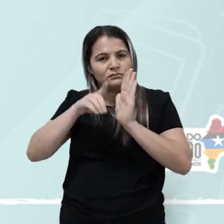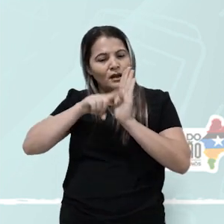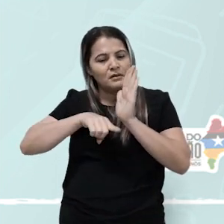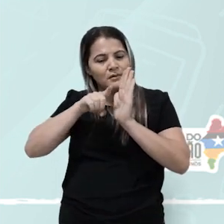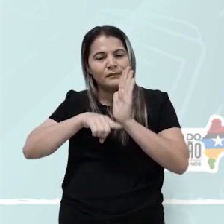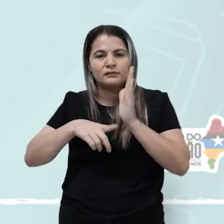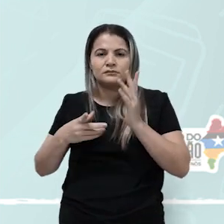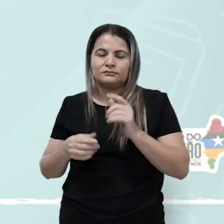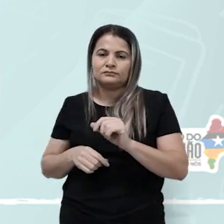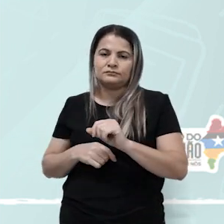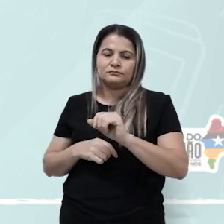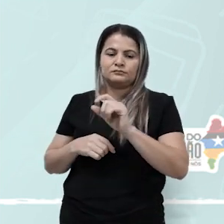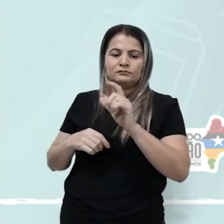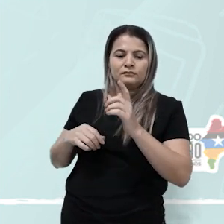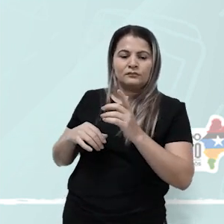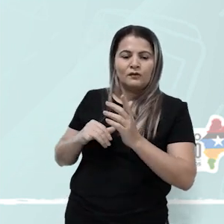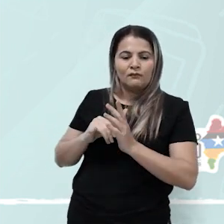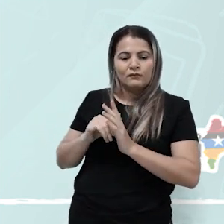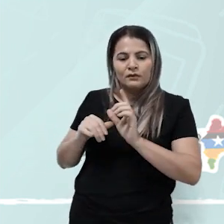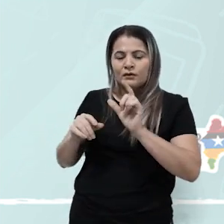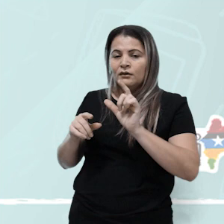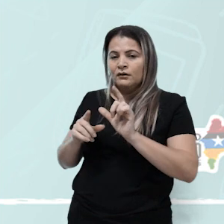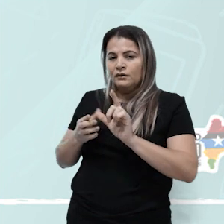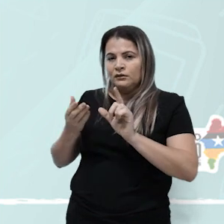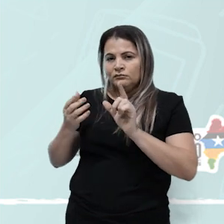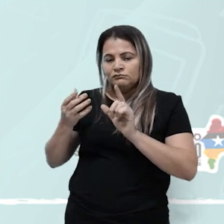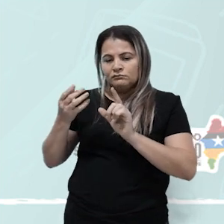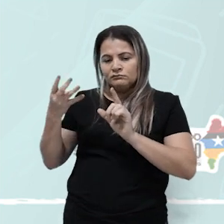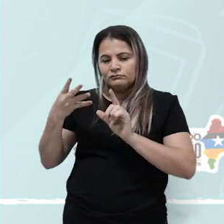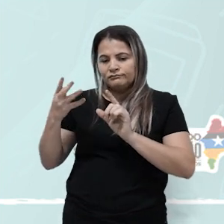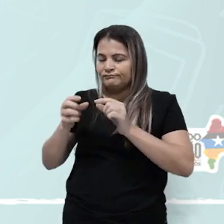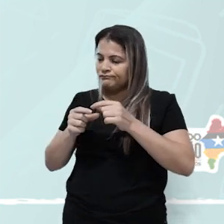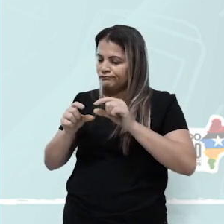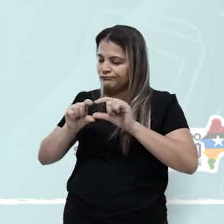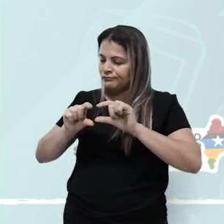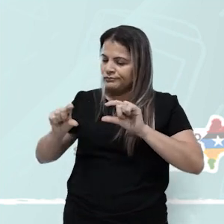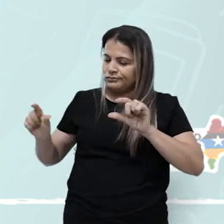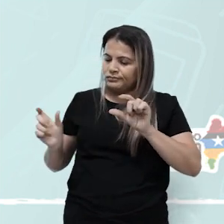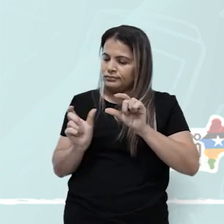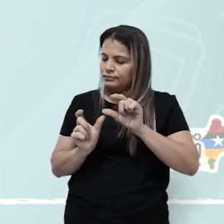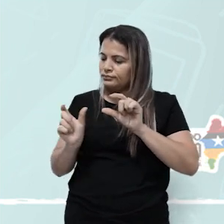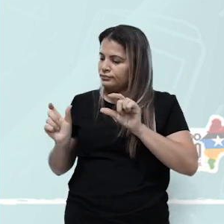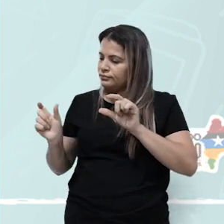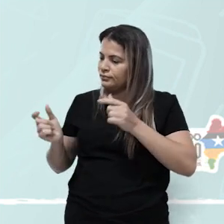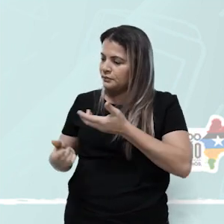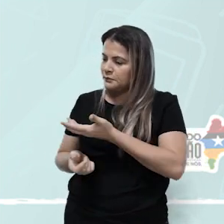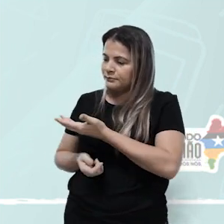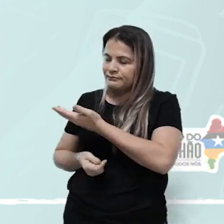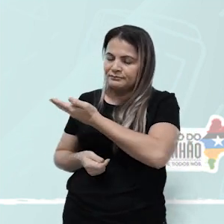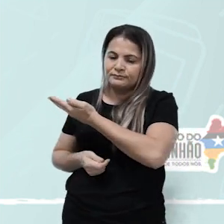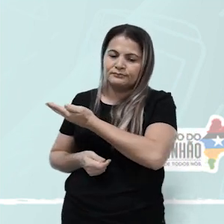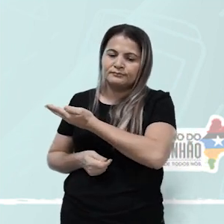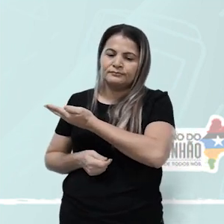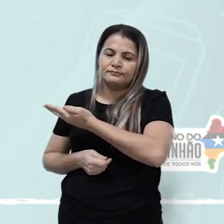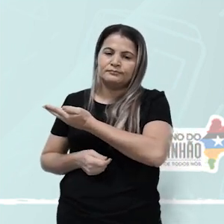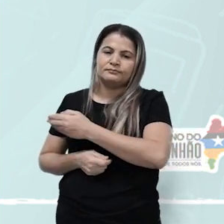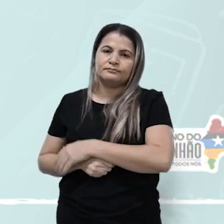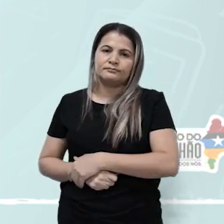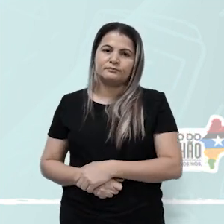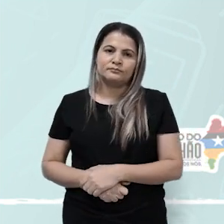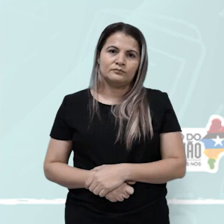alguma coisa. Careless, sem cuidado. Endless, sem fim. Homeless, sem